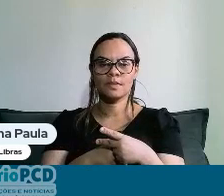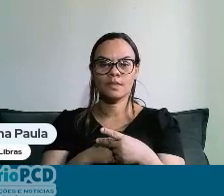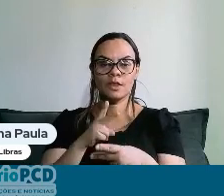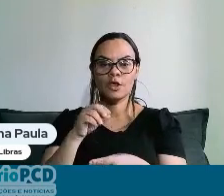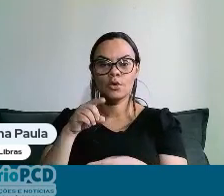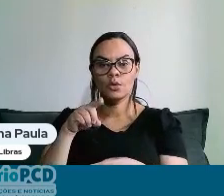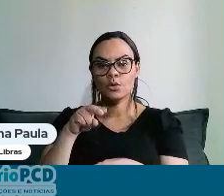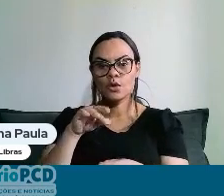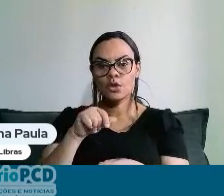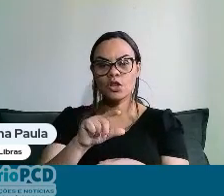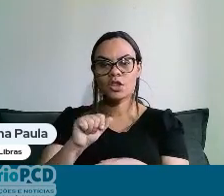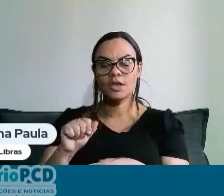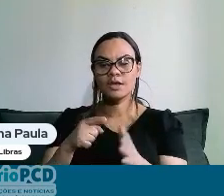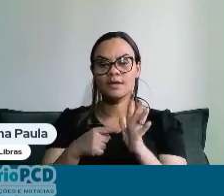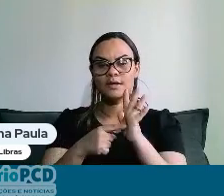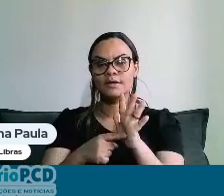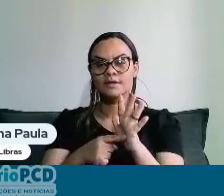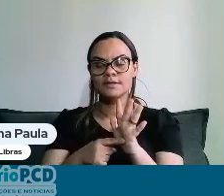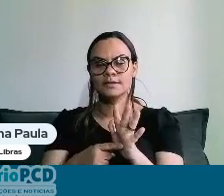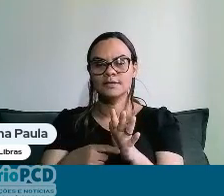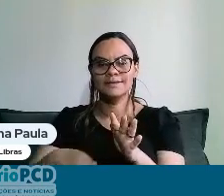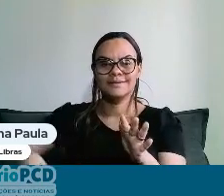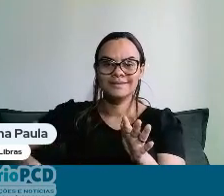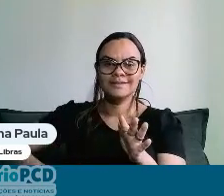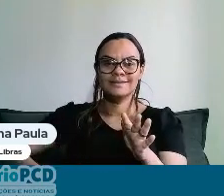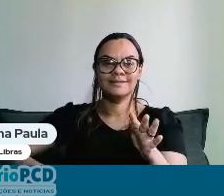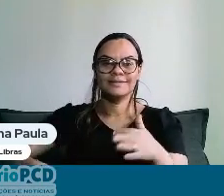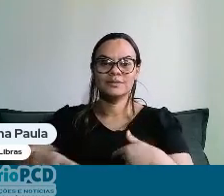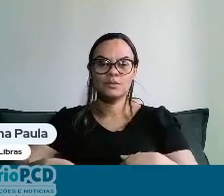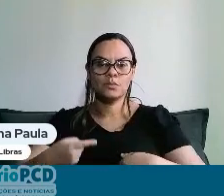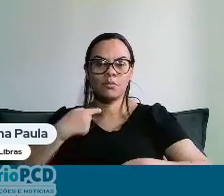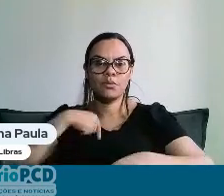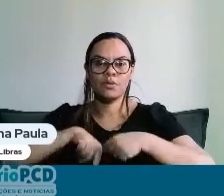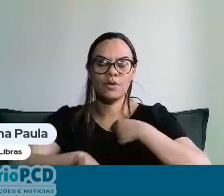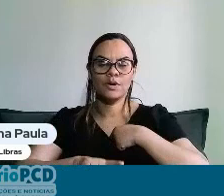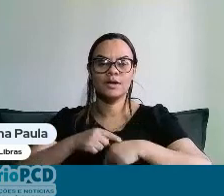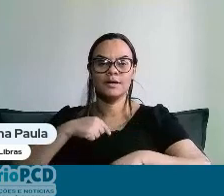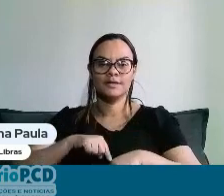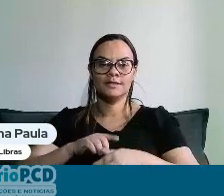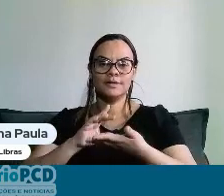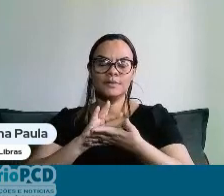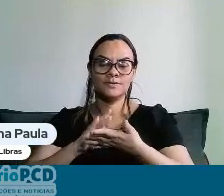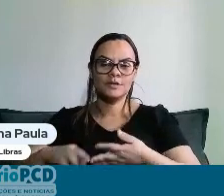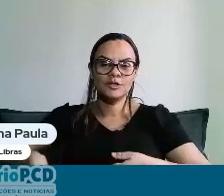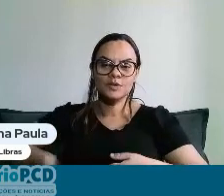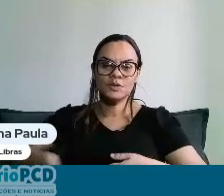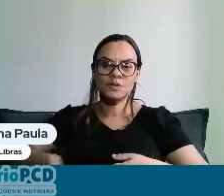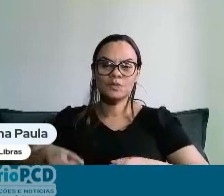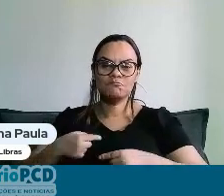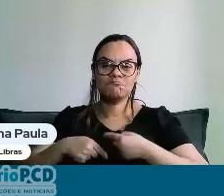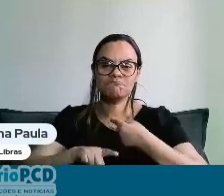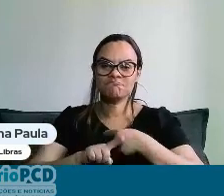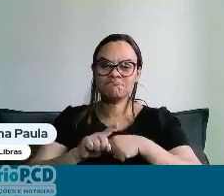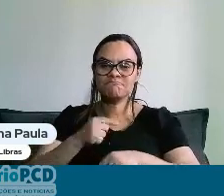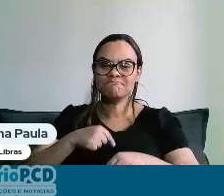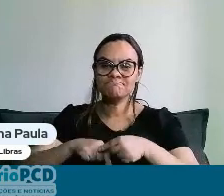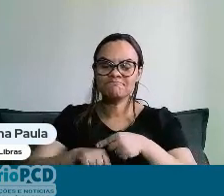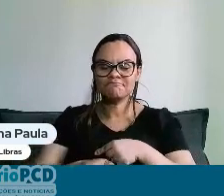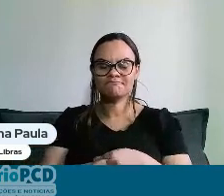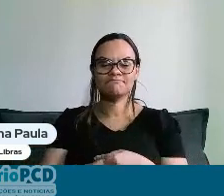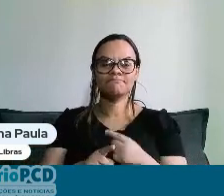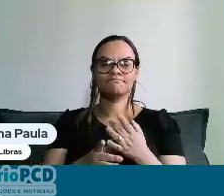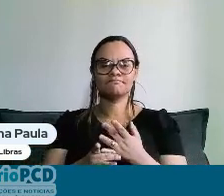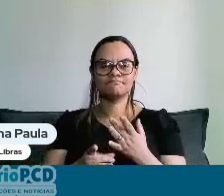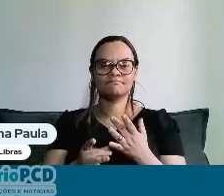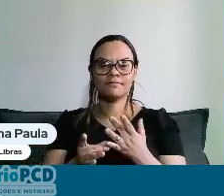urina ele vai mostrar se você tem algum dano dentro do teu glomérulo, que é a parte que faz a filtração do rim. Então, se você vai ter uma perda de proteína